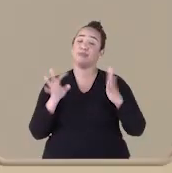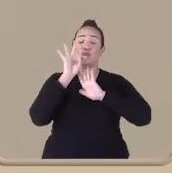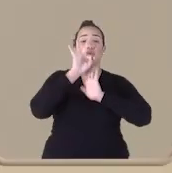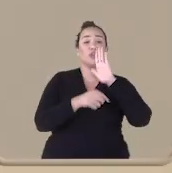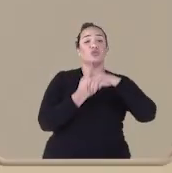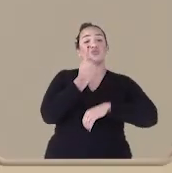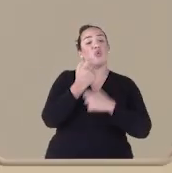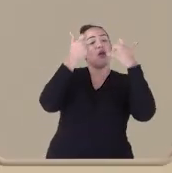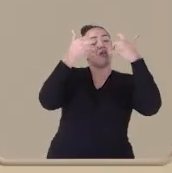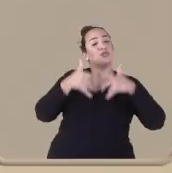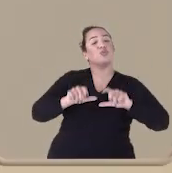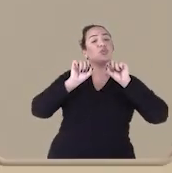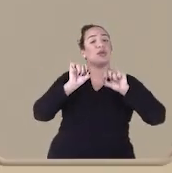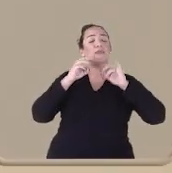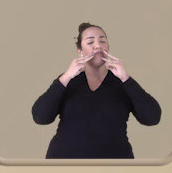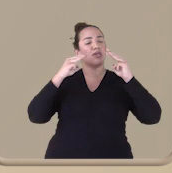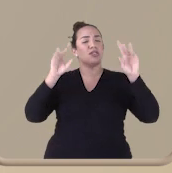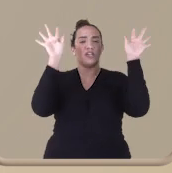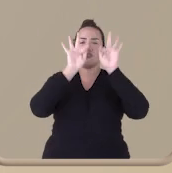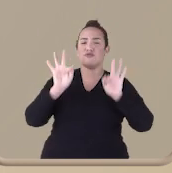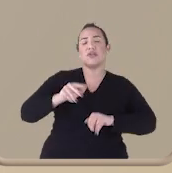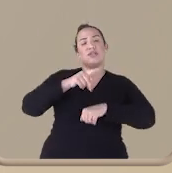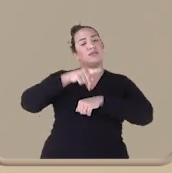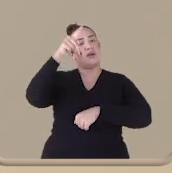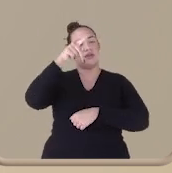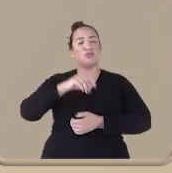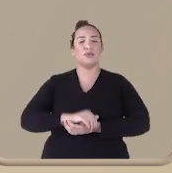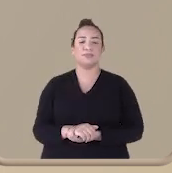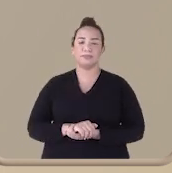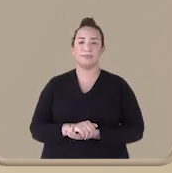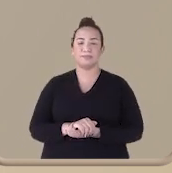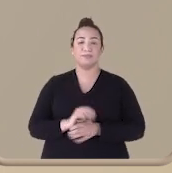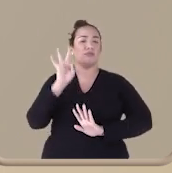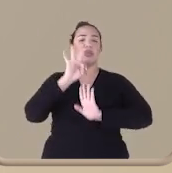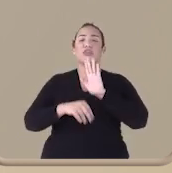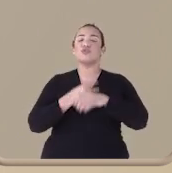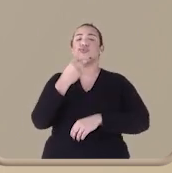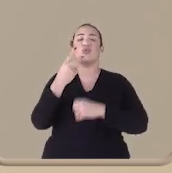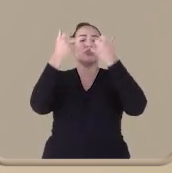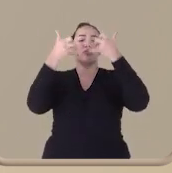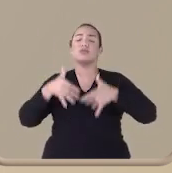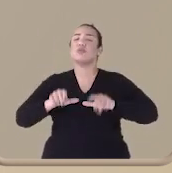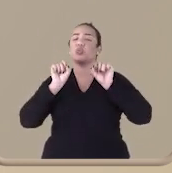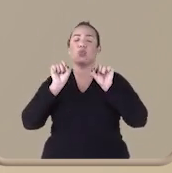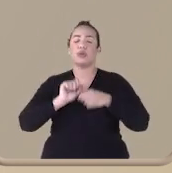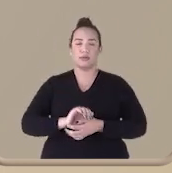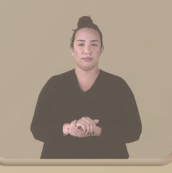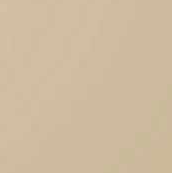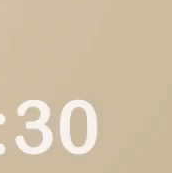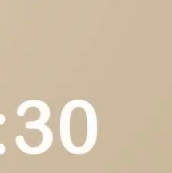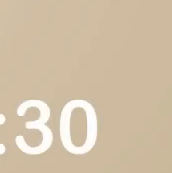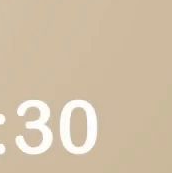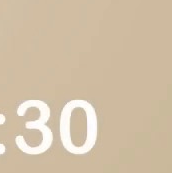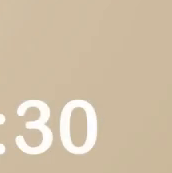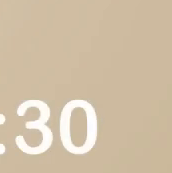Bom, o texto 1 traz uma mensagem desejando Feliz Páscoa. E o texto 2, o que ele aborda?